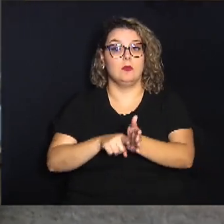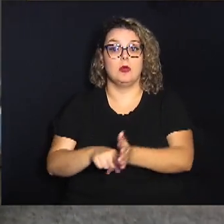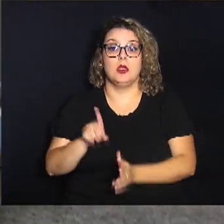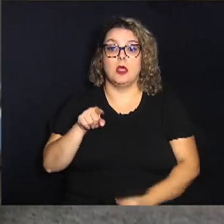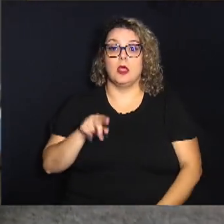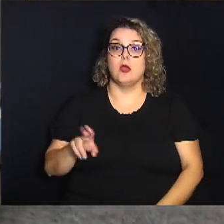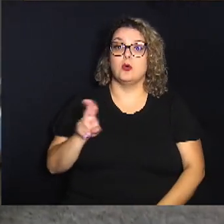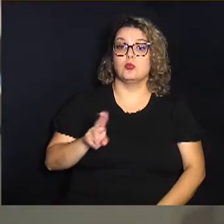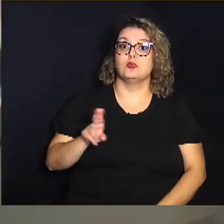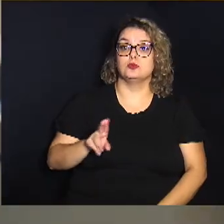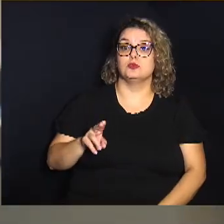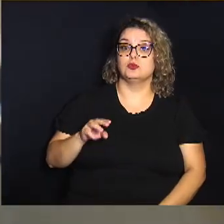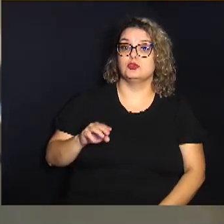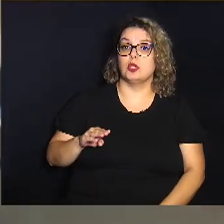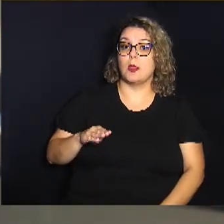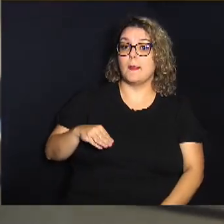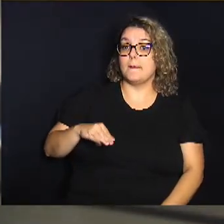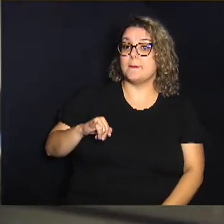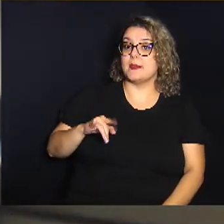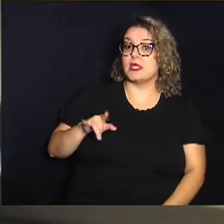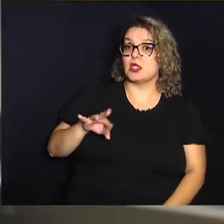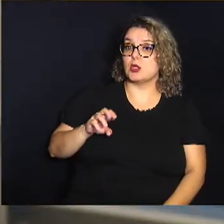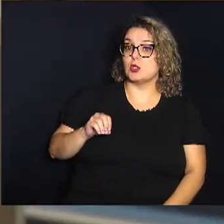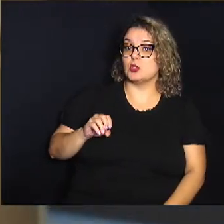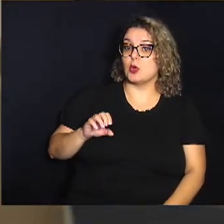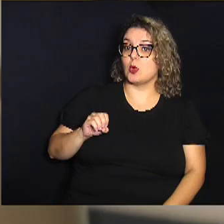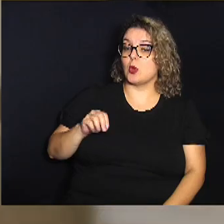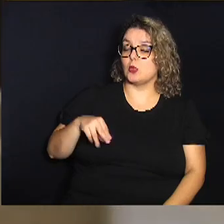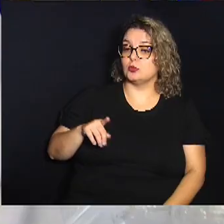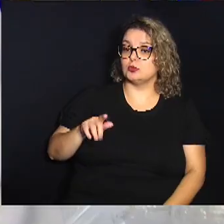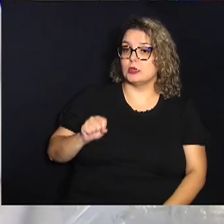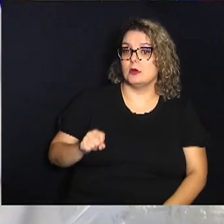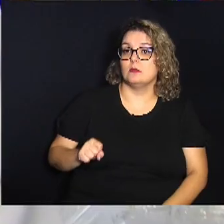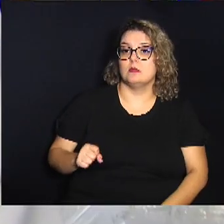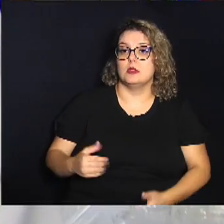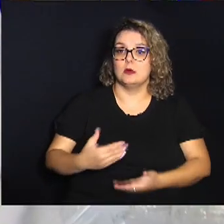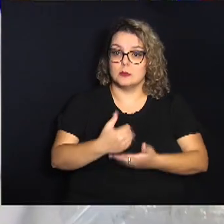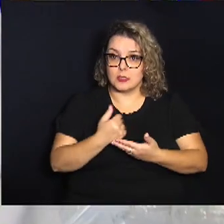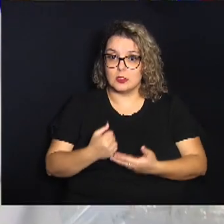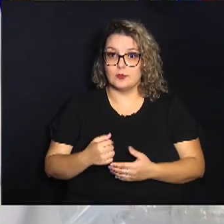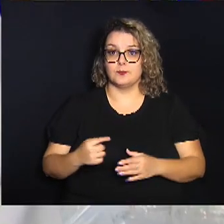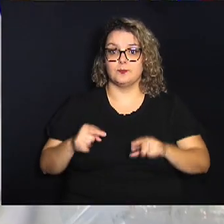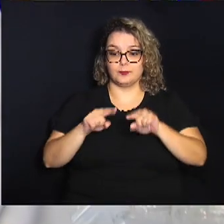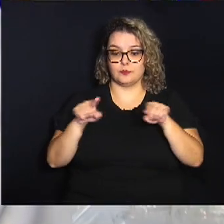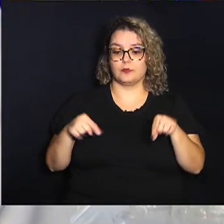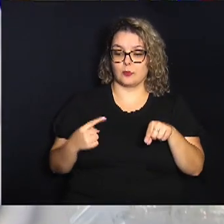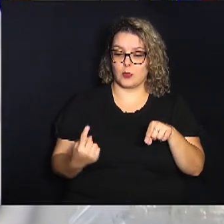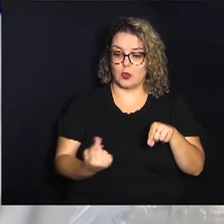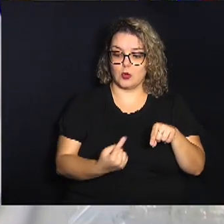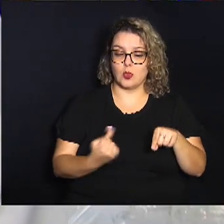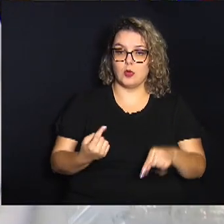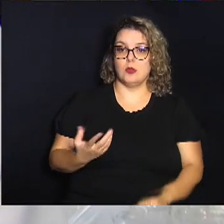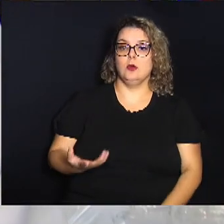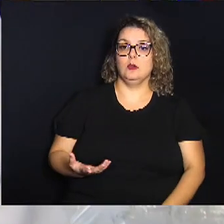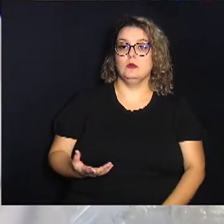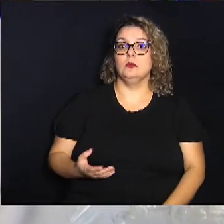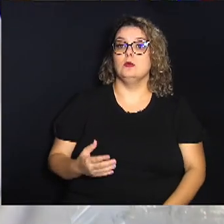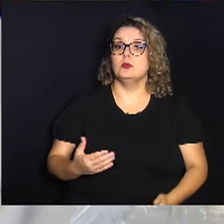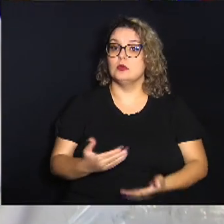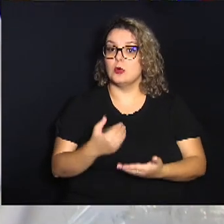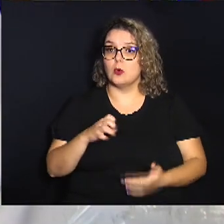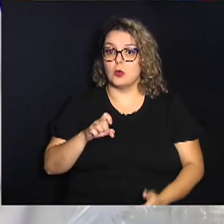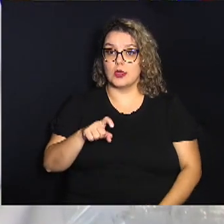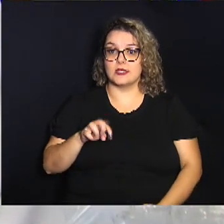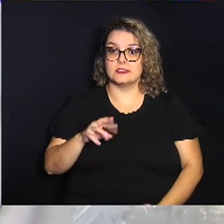método de micro-ondas para a extração do piscietanol. Com micro-ondas, que a gente obteve foi um extrato com o dobro do